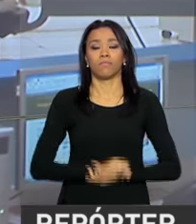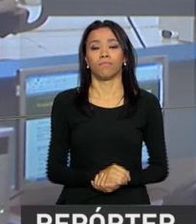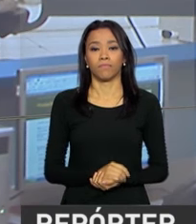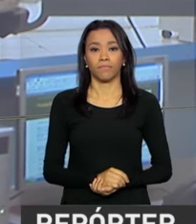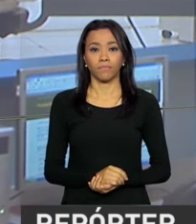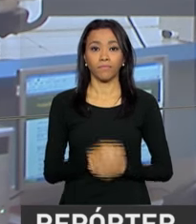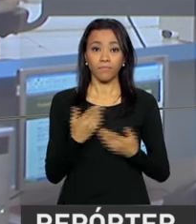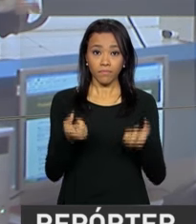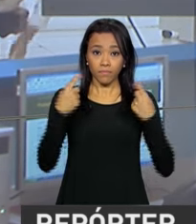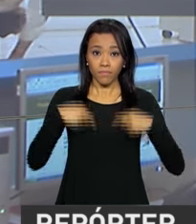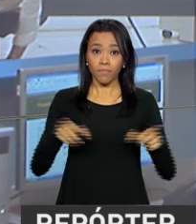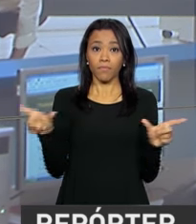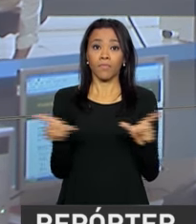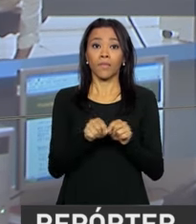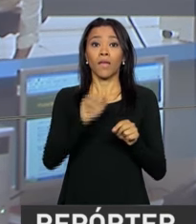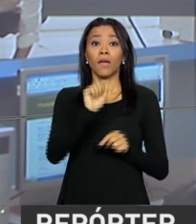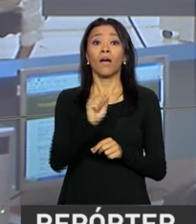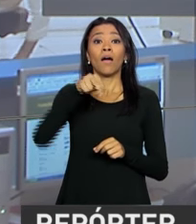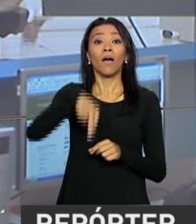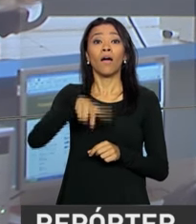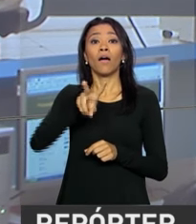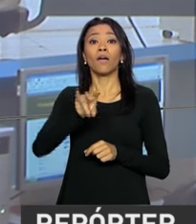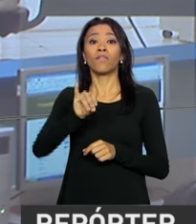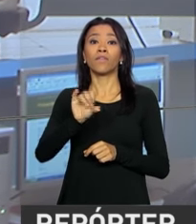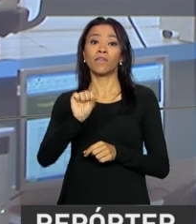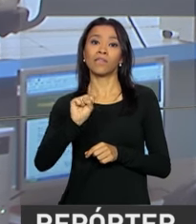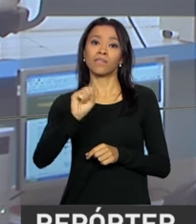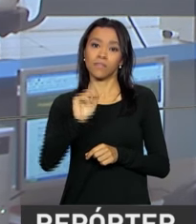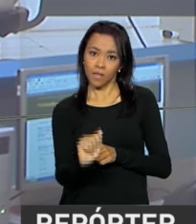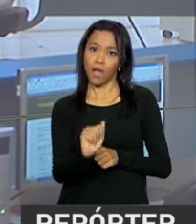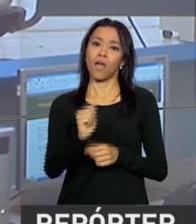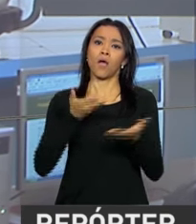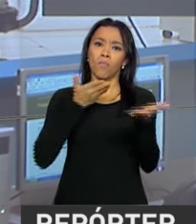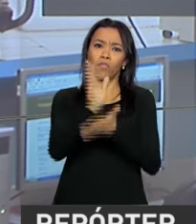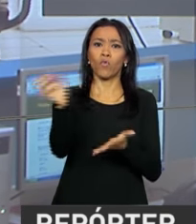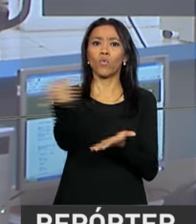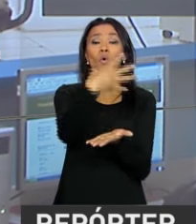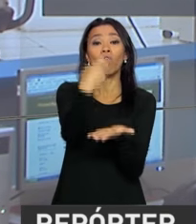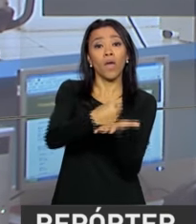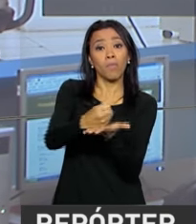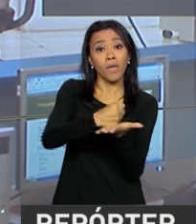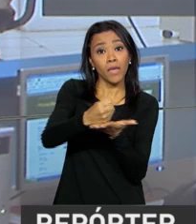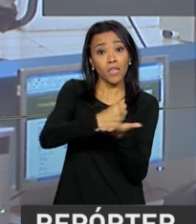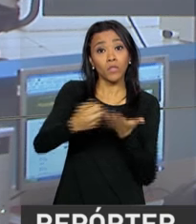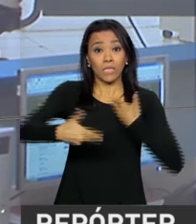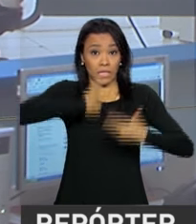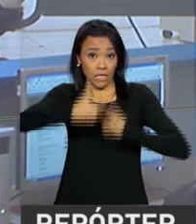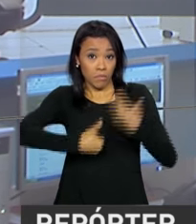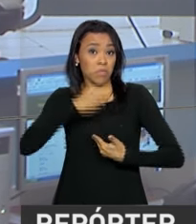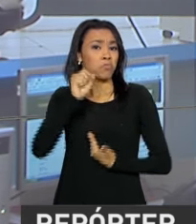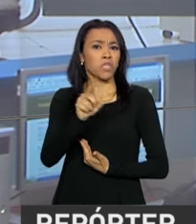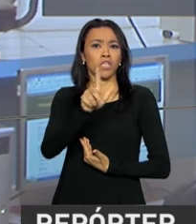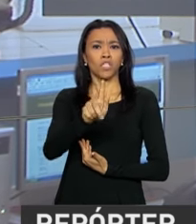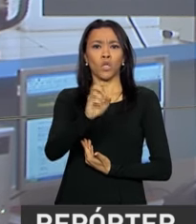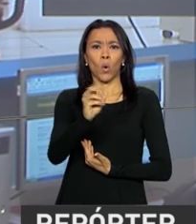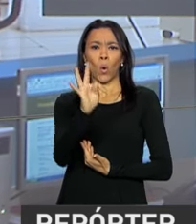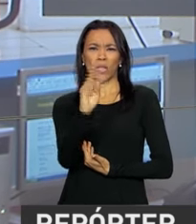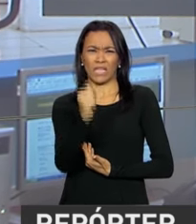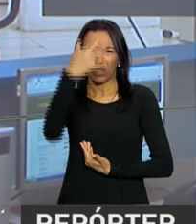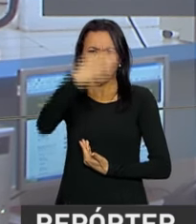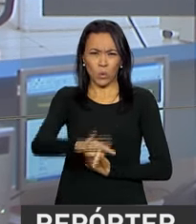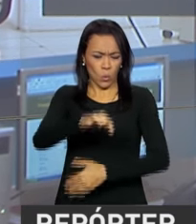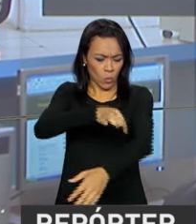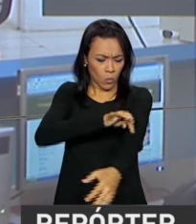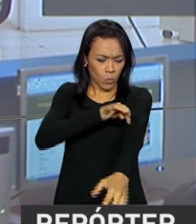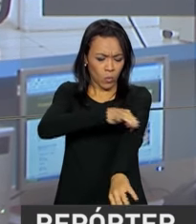a anvis agência nacional de vigilância sanitária aprovou um novo remédio para o tratamento de gota um tipo de Artrite que ocorre quando o ácido